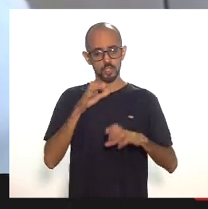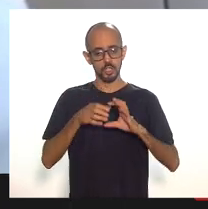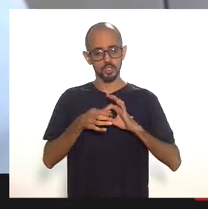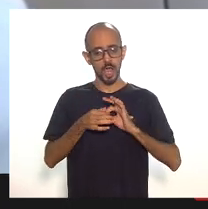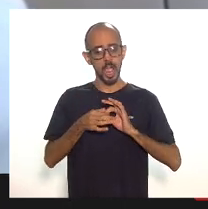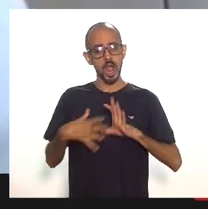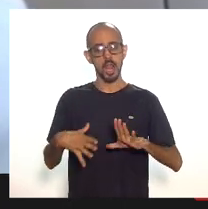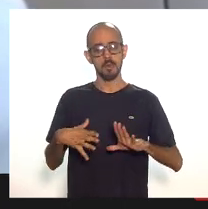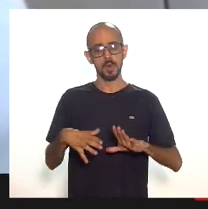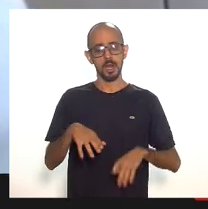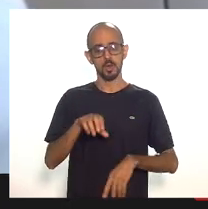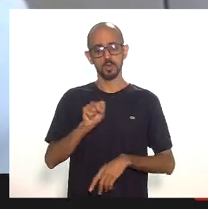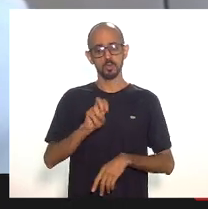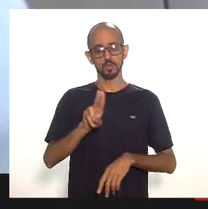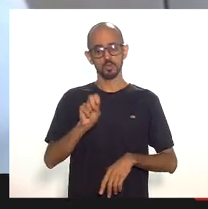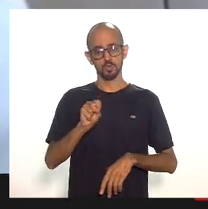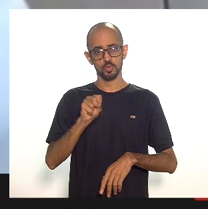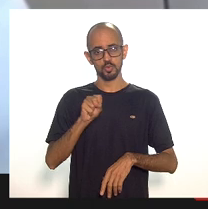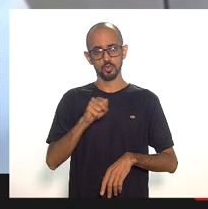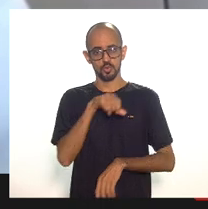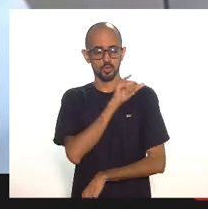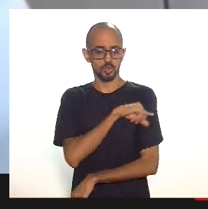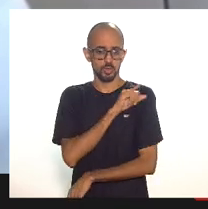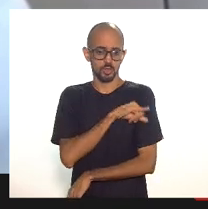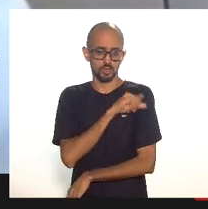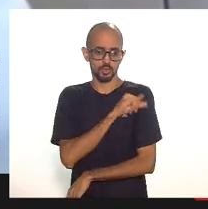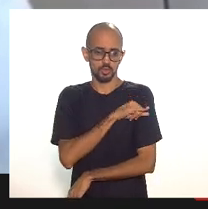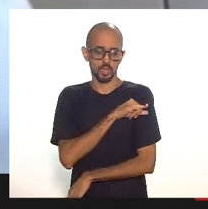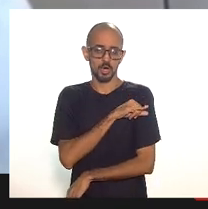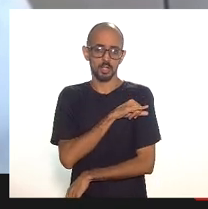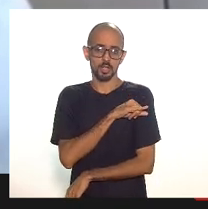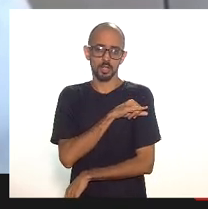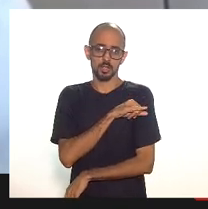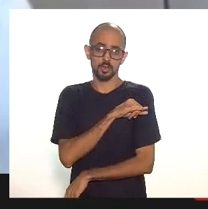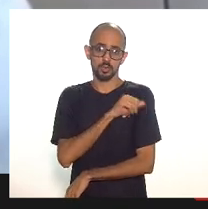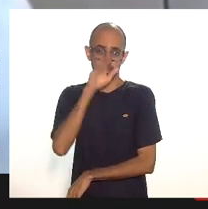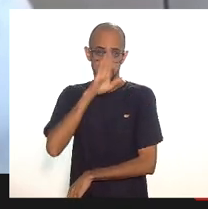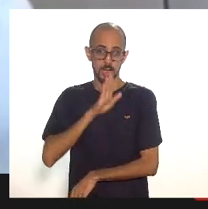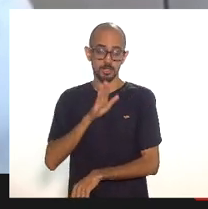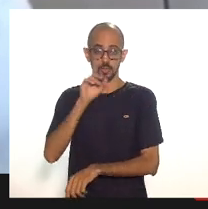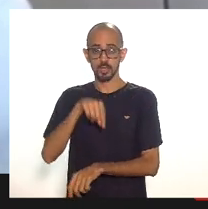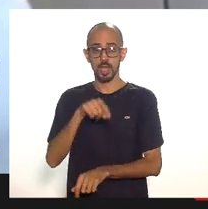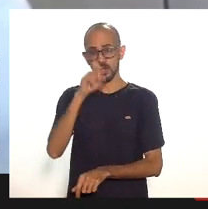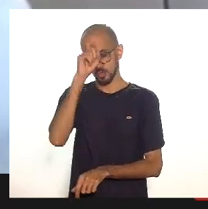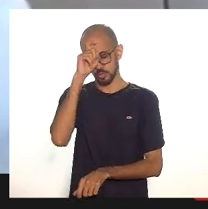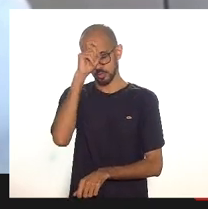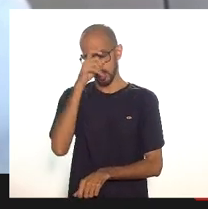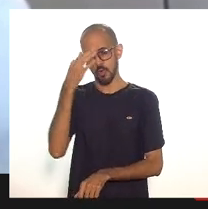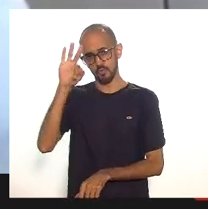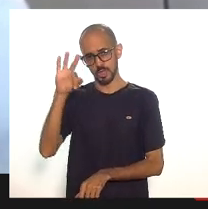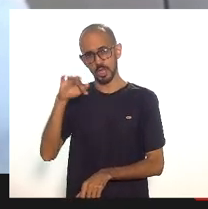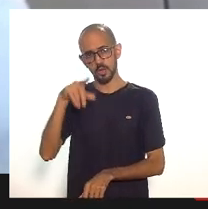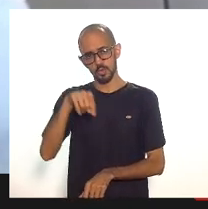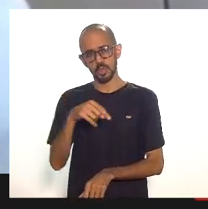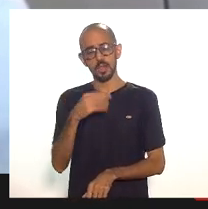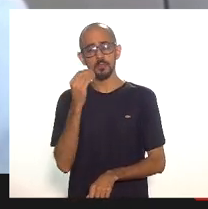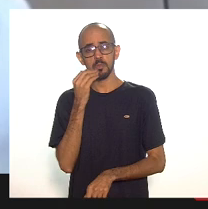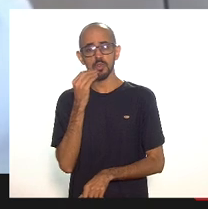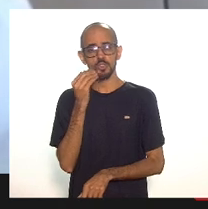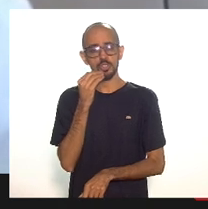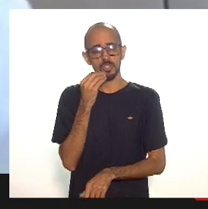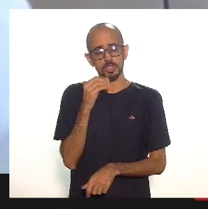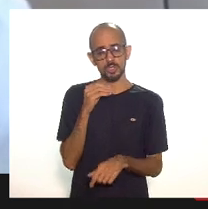do SUS do Estado do Rio de Janeiro e do Brasil, que são os hospitais federais. Eles poderiam ser um elemento importante de